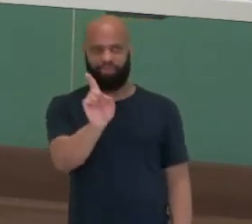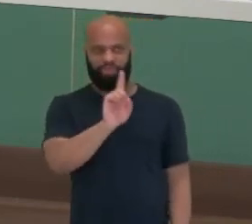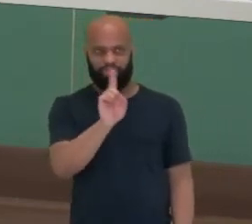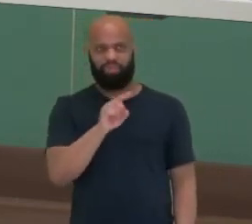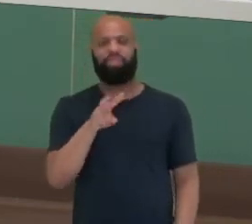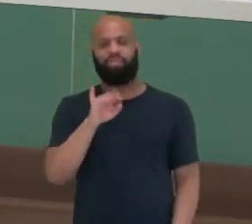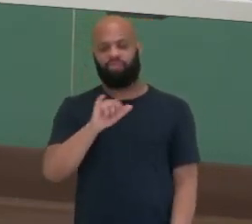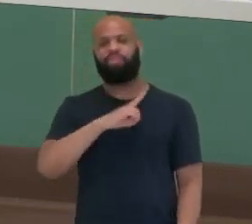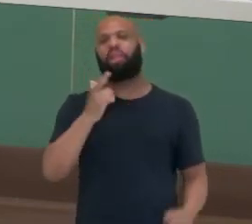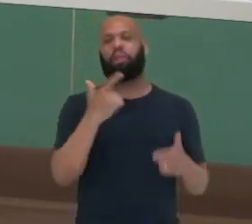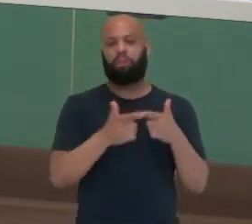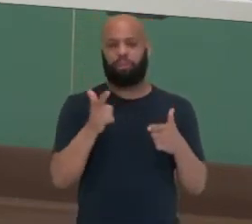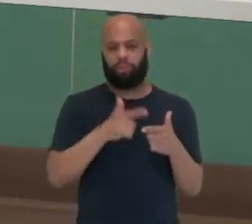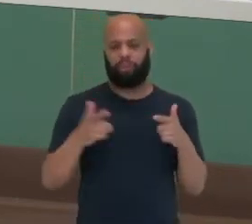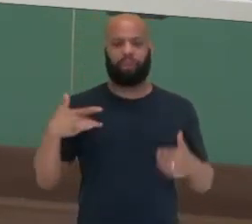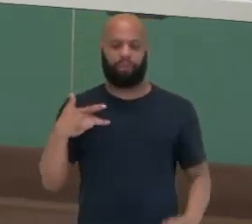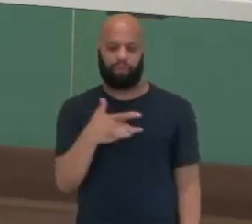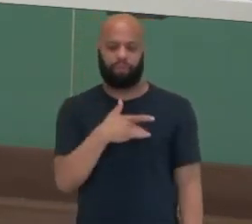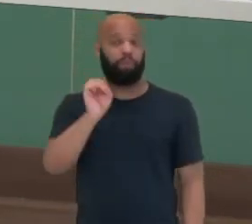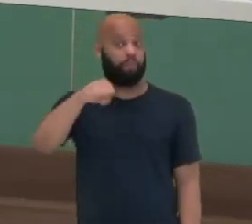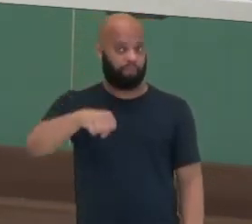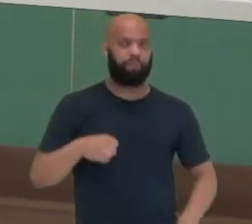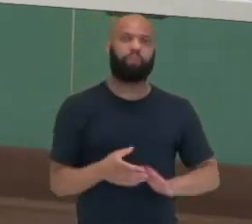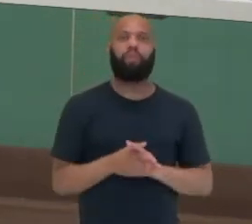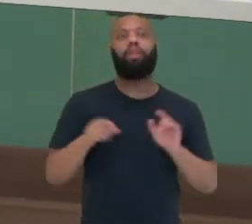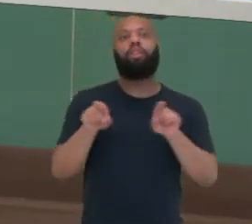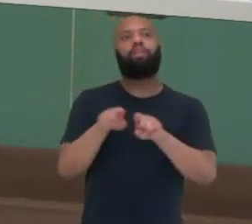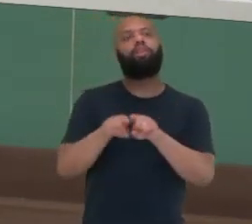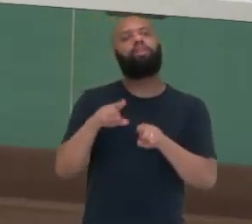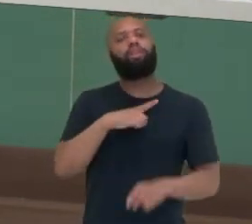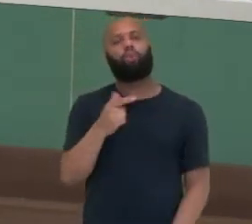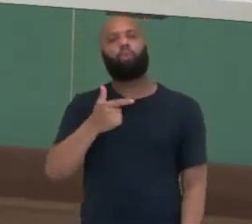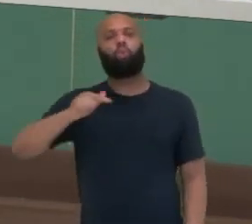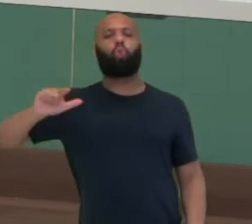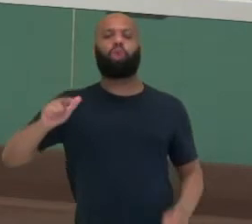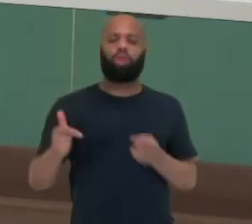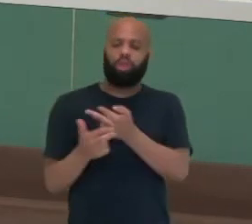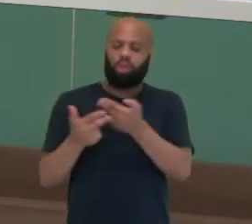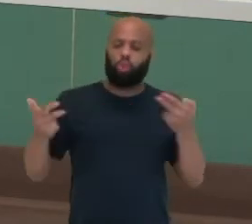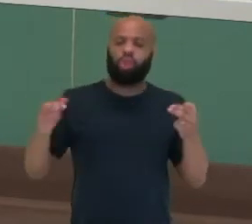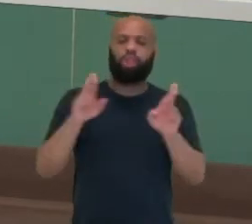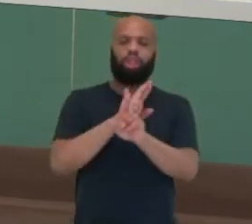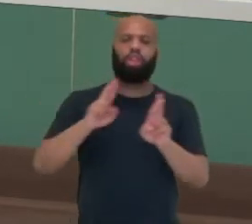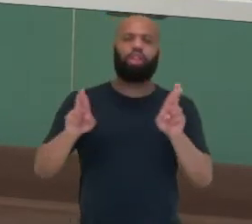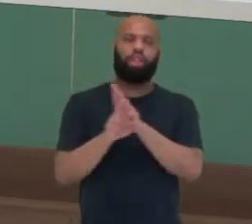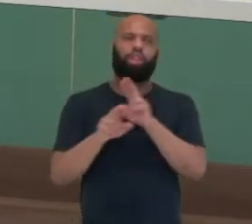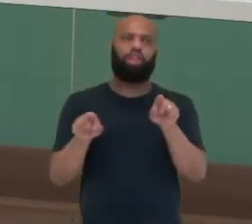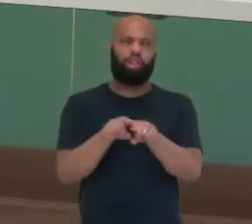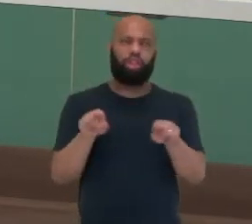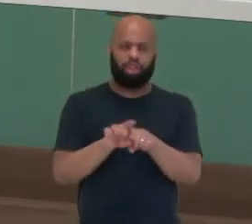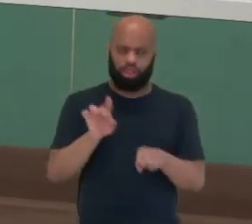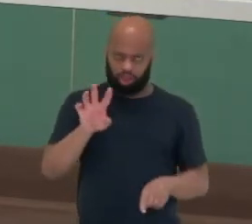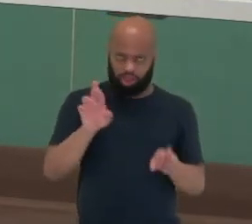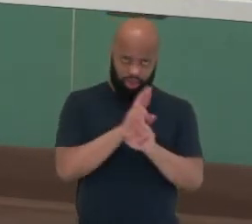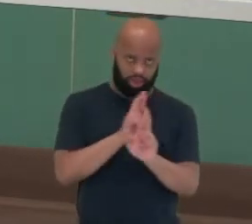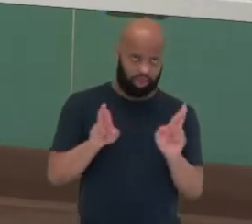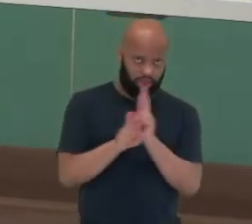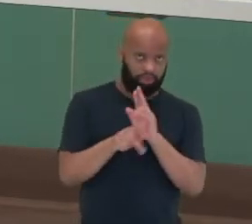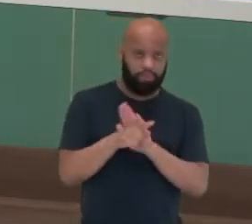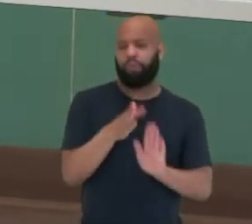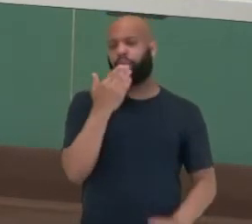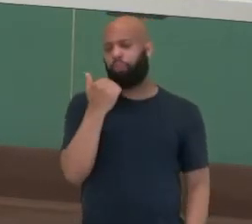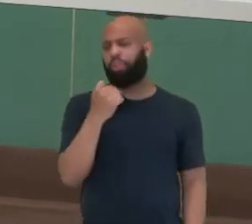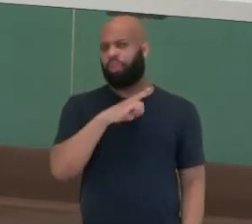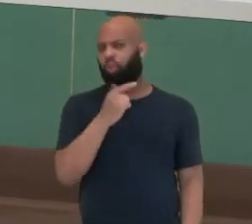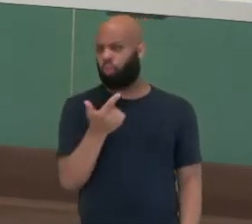porque vai causar mal para ele. Também tem outras situações associadas, não só relacionadas aos